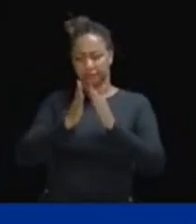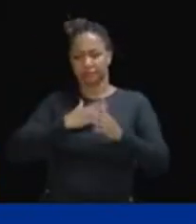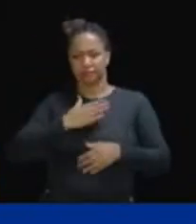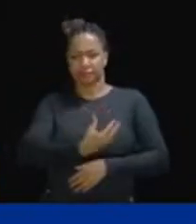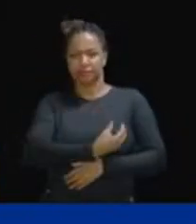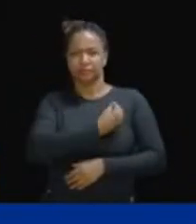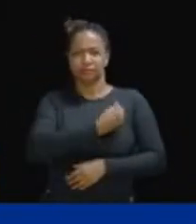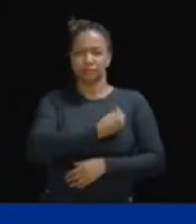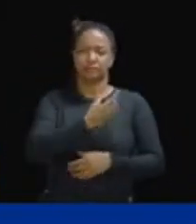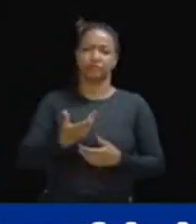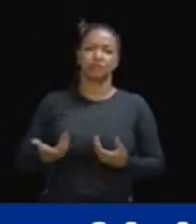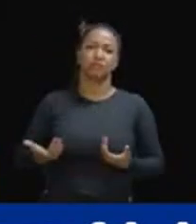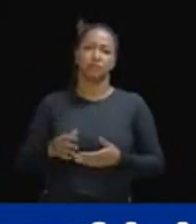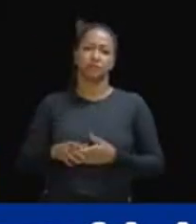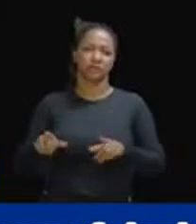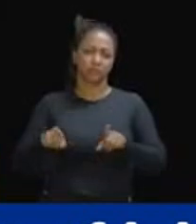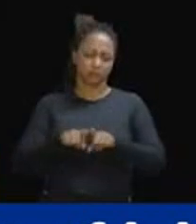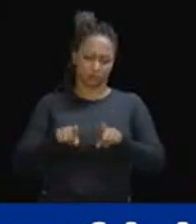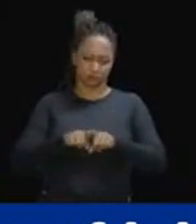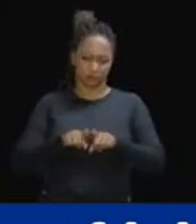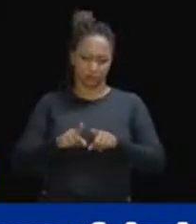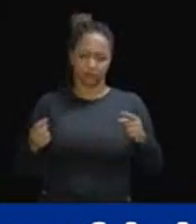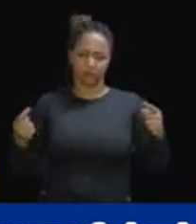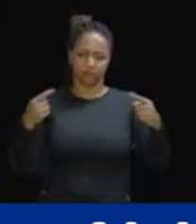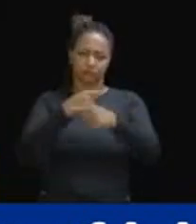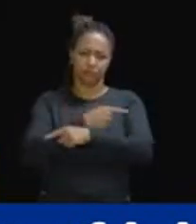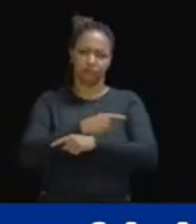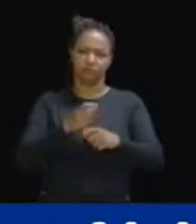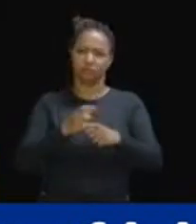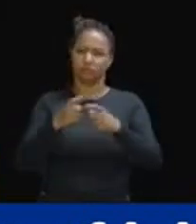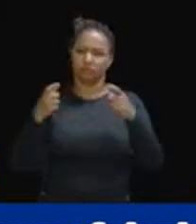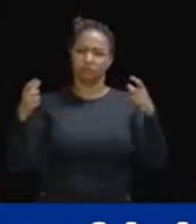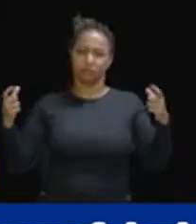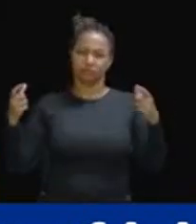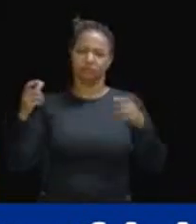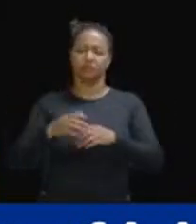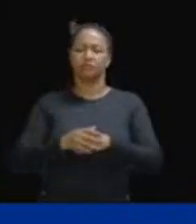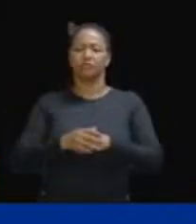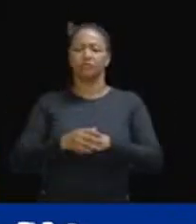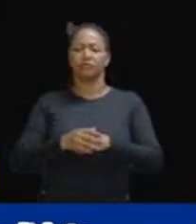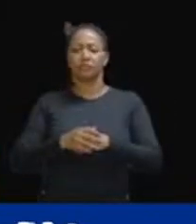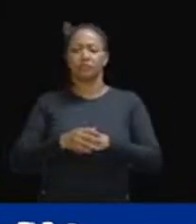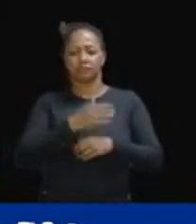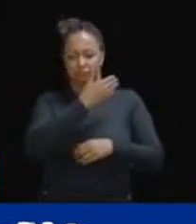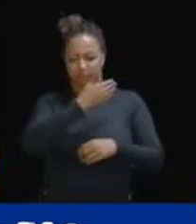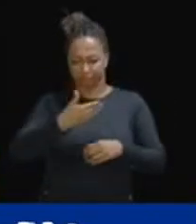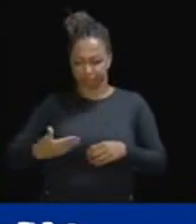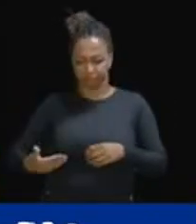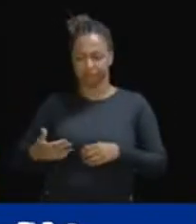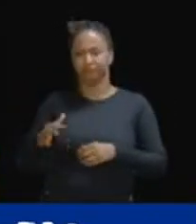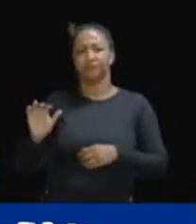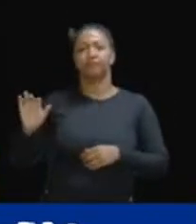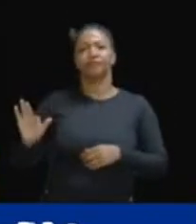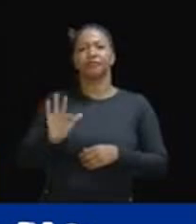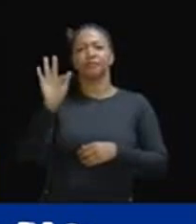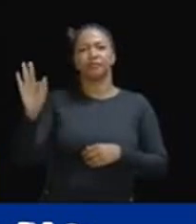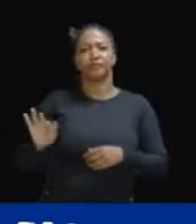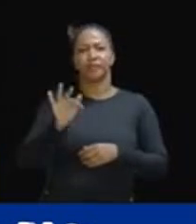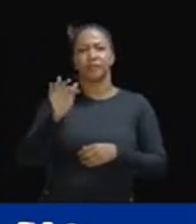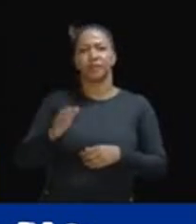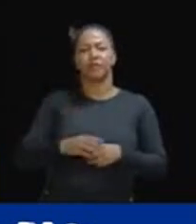eles têm a sua contrapartida, que é a maior contrapartida, é do governo federal. O que era do município foi